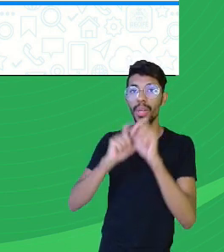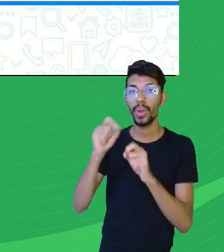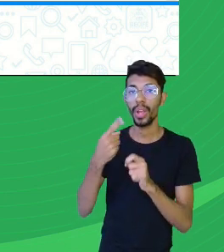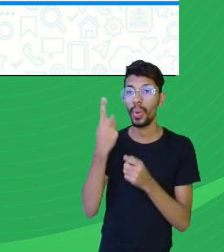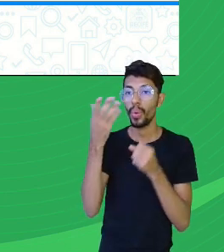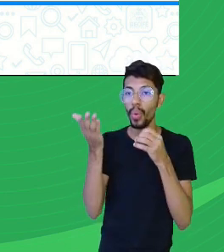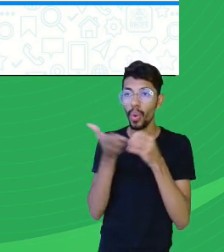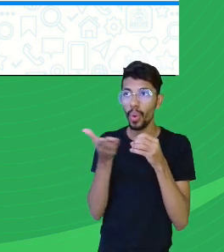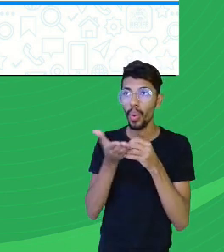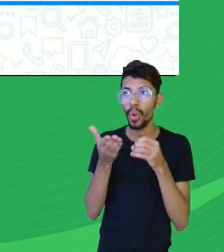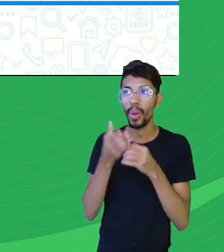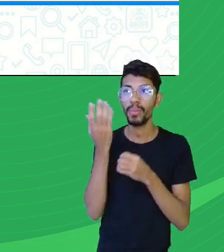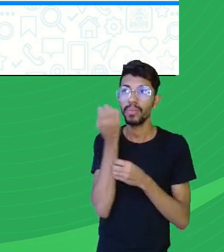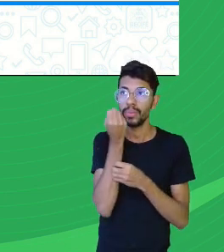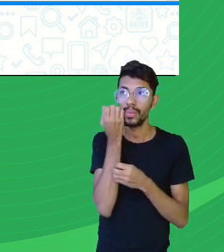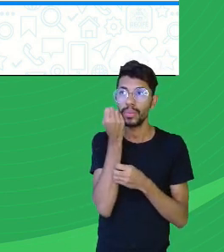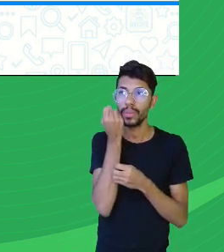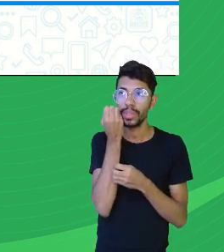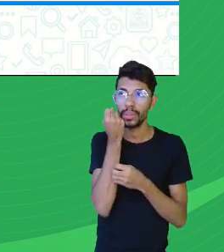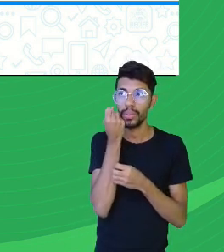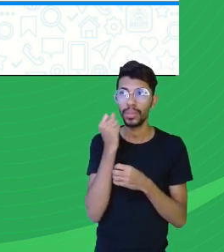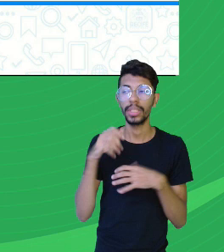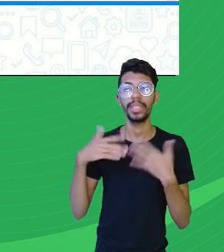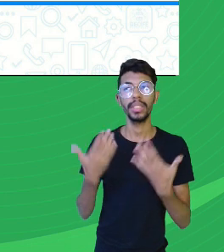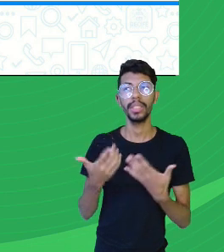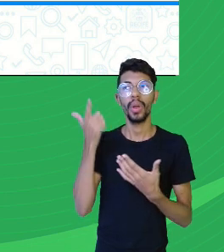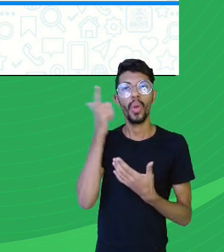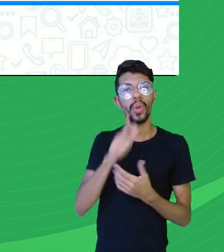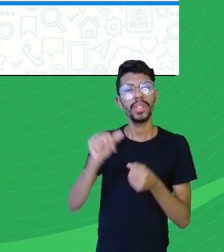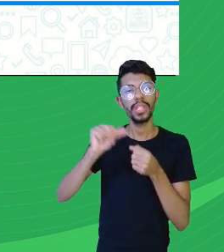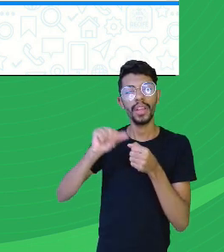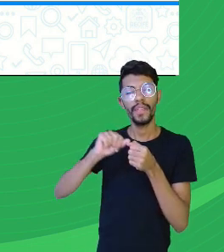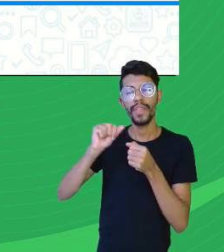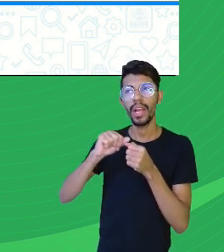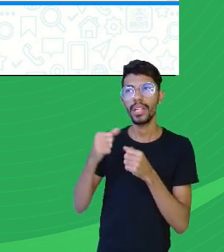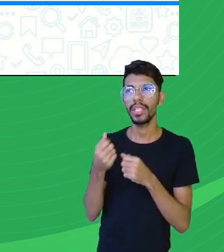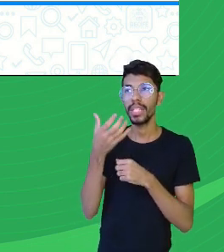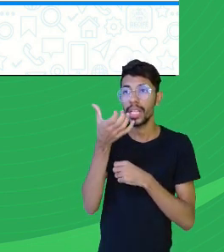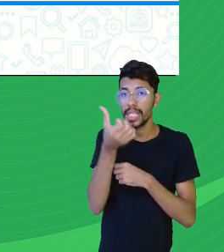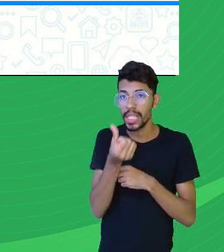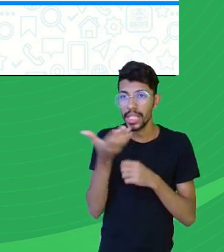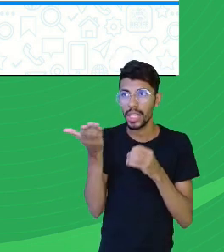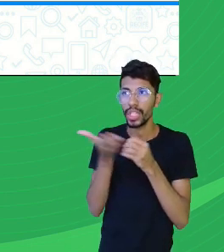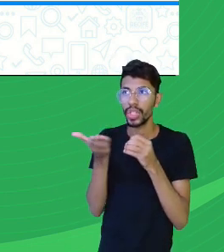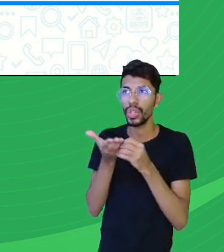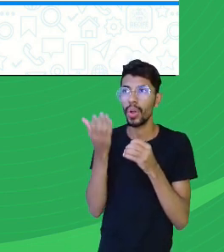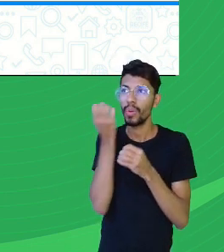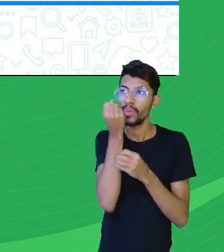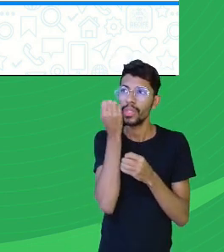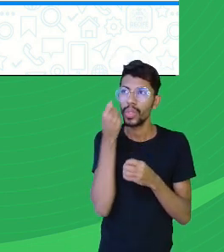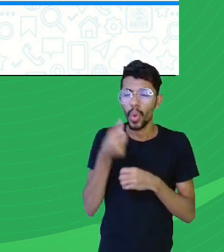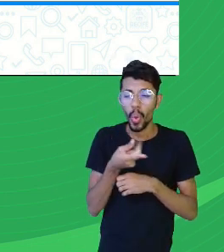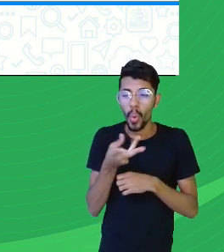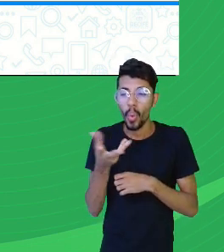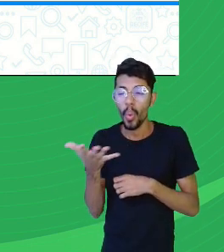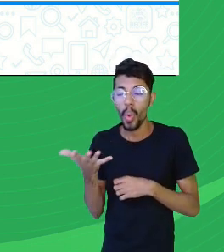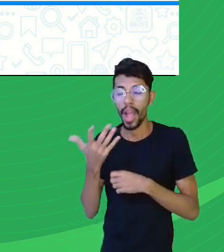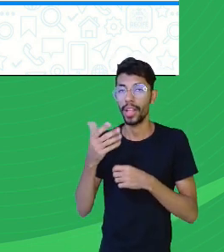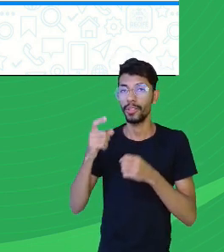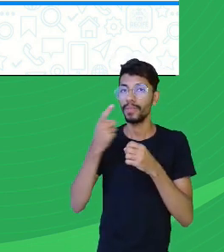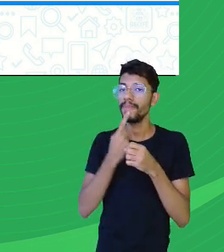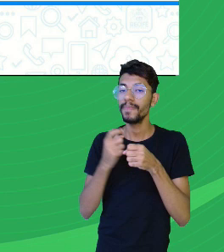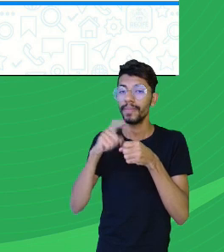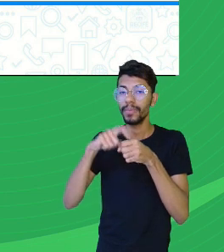só, para fazer 6 copos de suco, quantos morangos ela irá